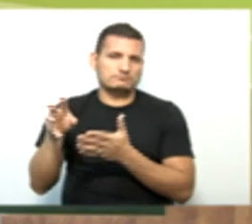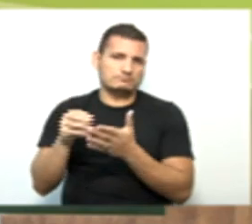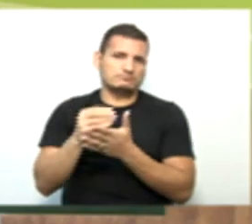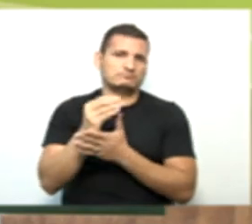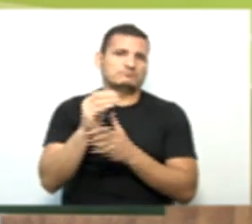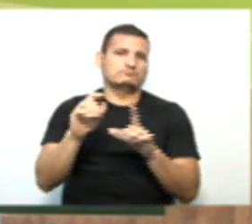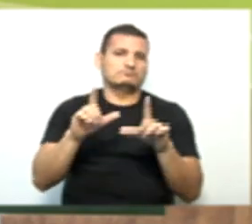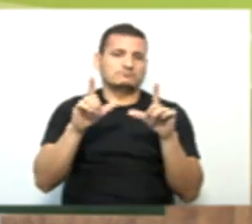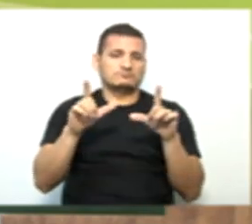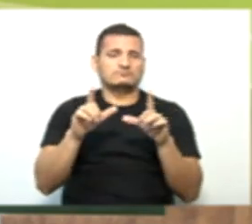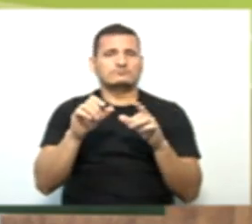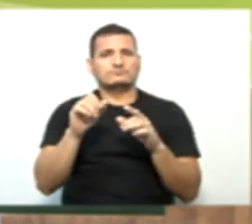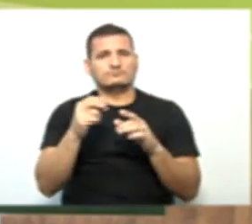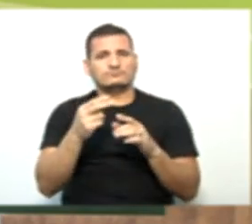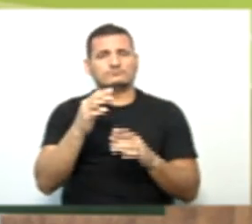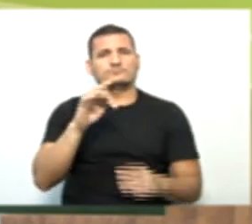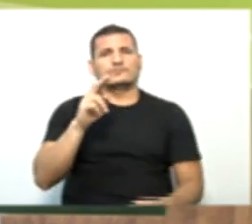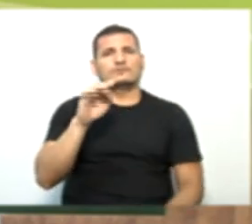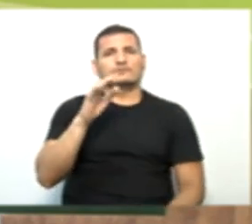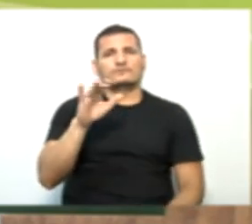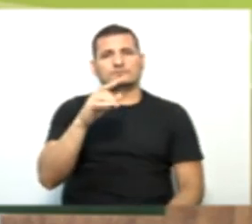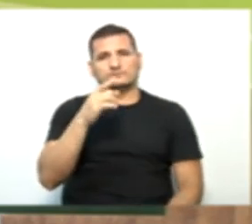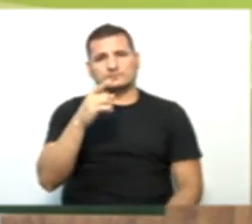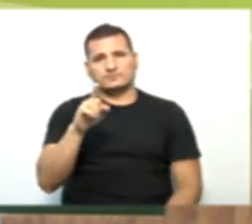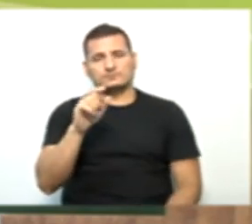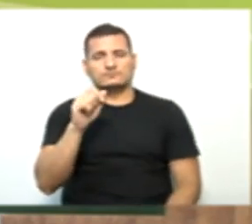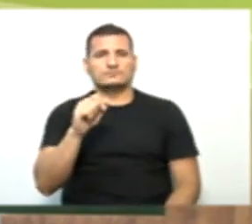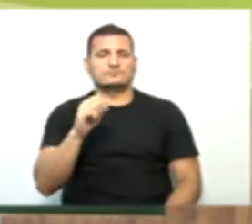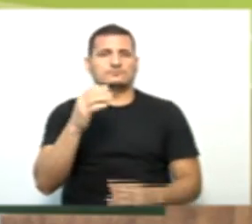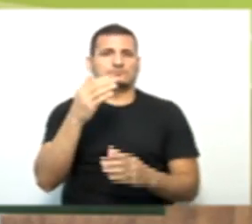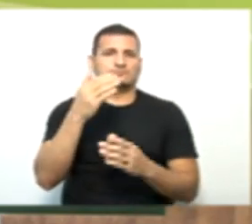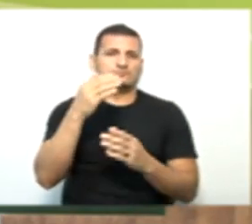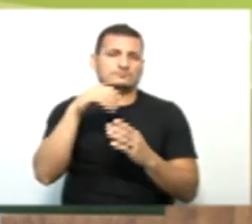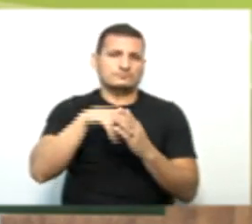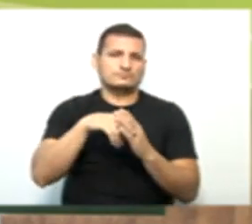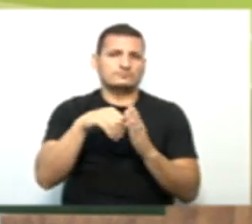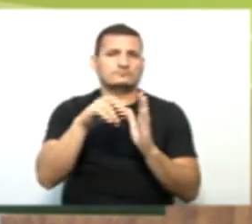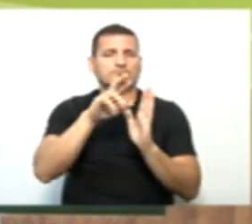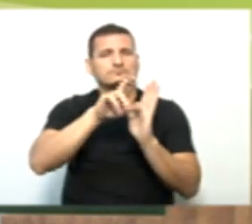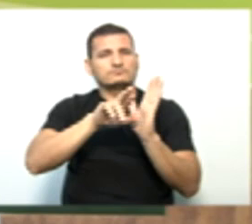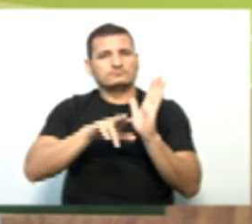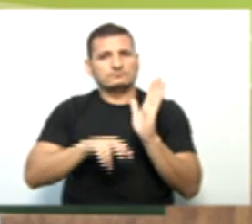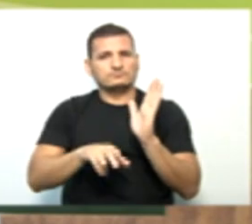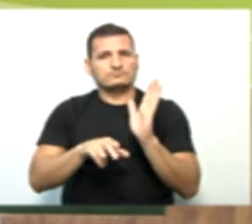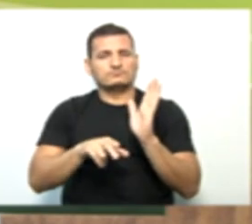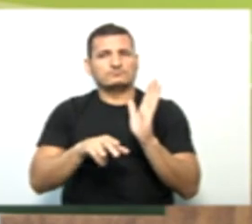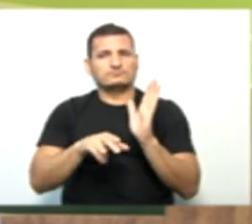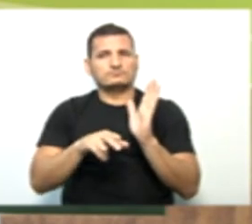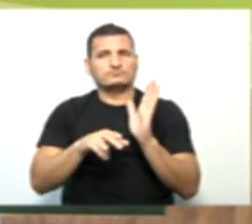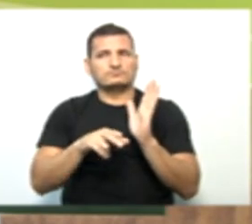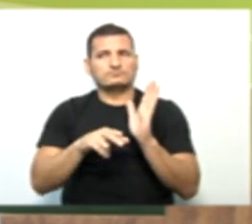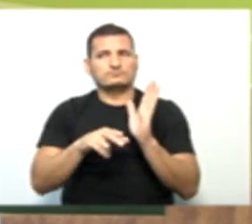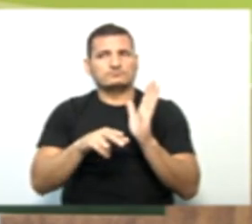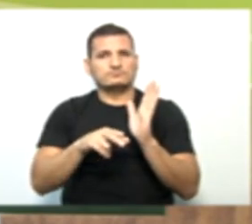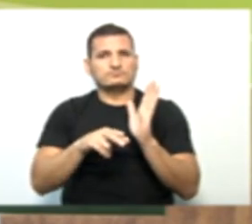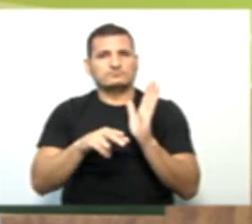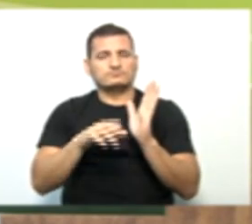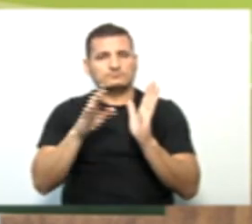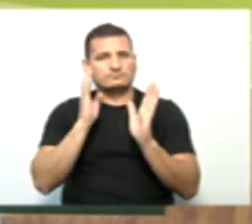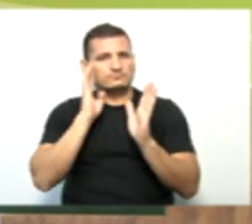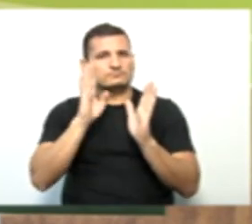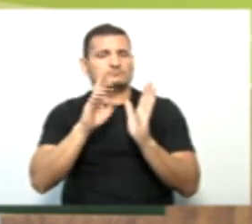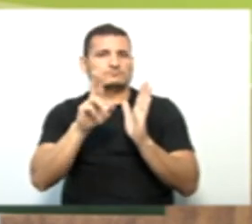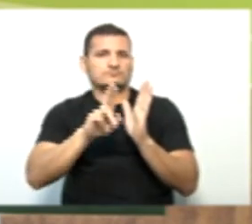pode ter várias funções declaradas em um arquivo e no nosso arquivo principal a gente usa elas,